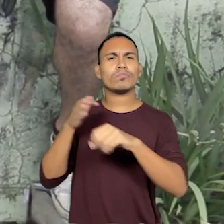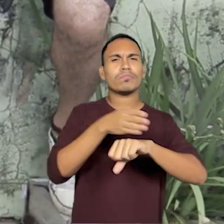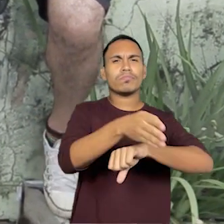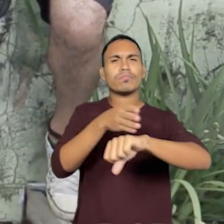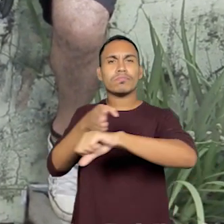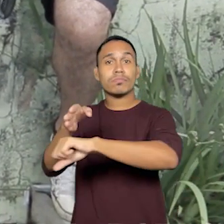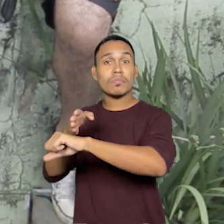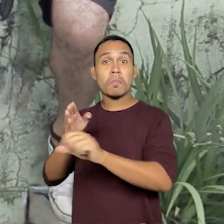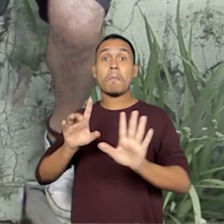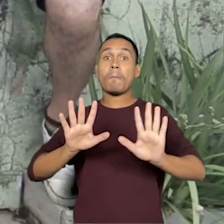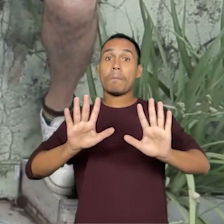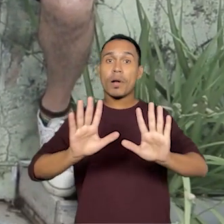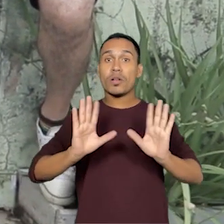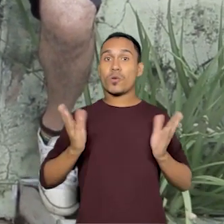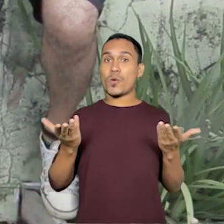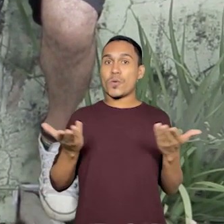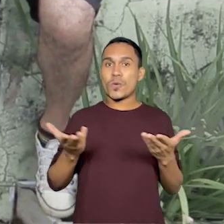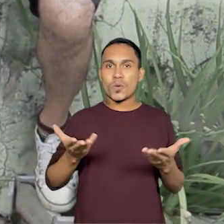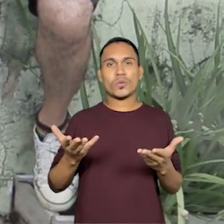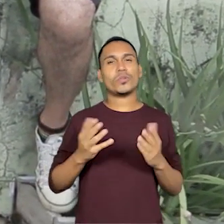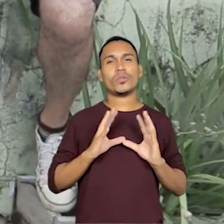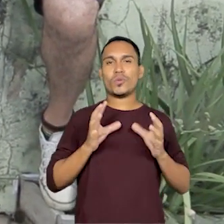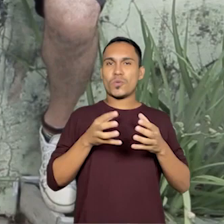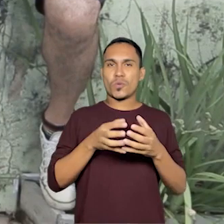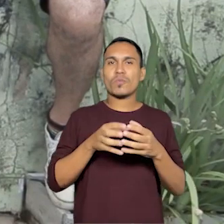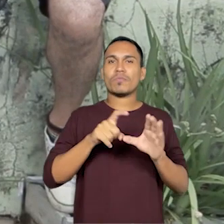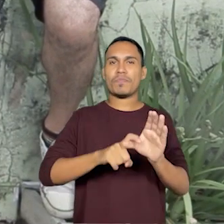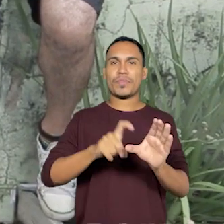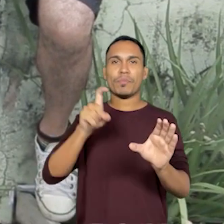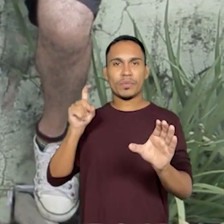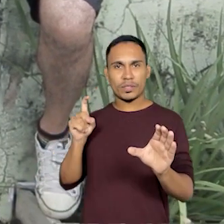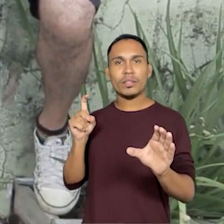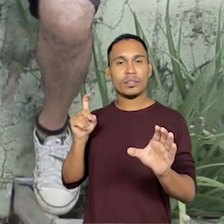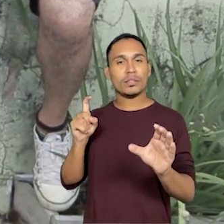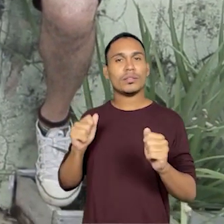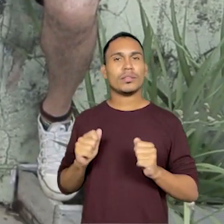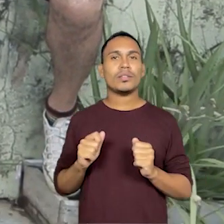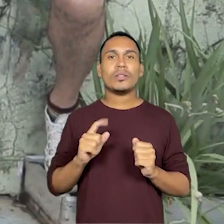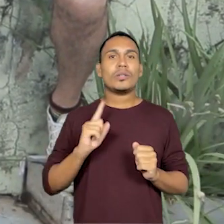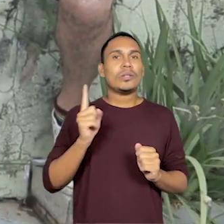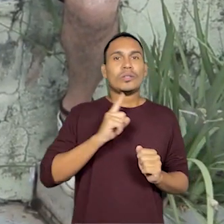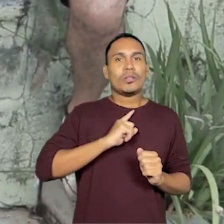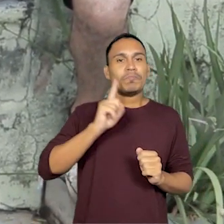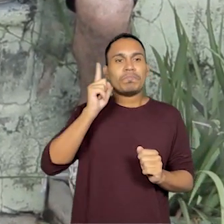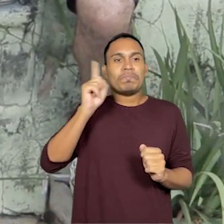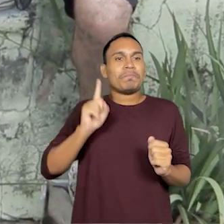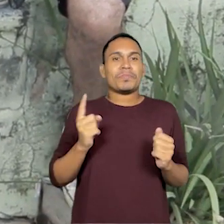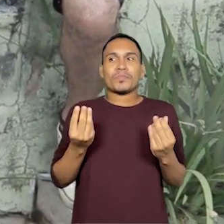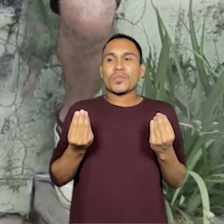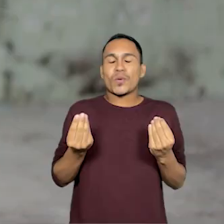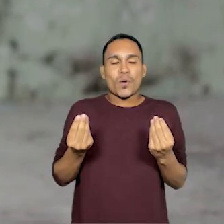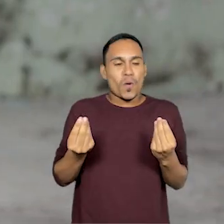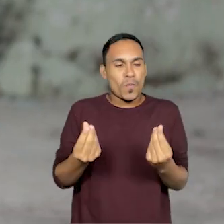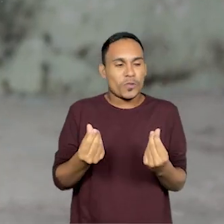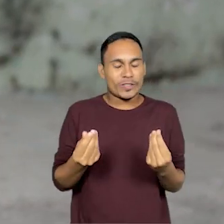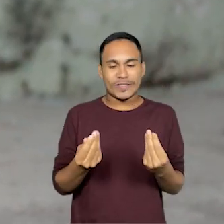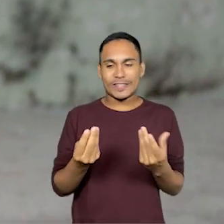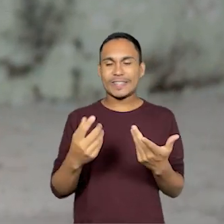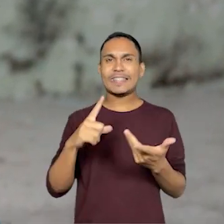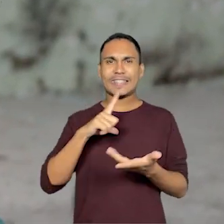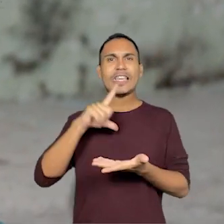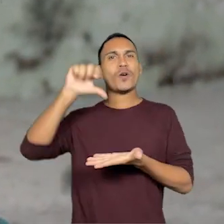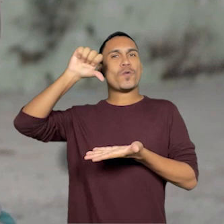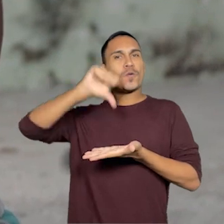atualmente a gente tem um rolê muito independente e a gente não sabe mais como é ter uma sede,